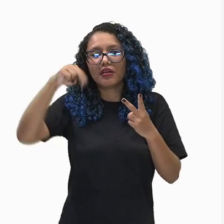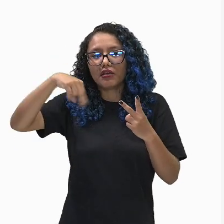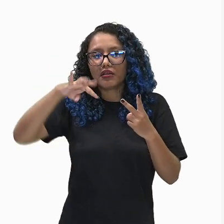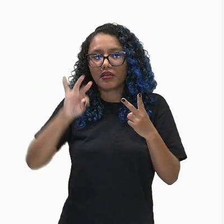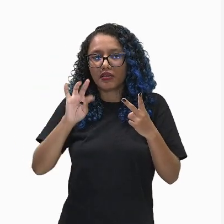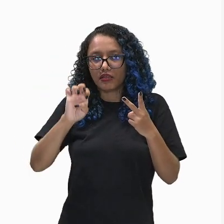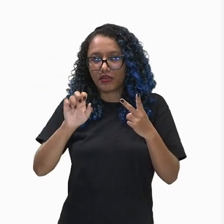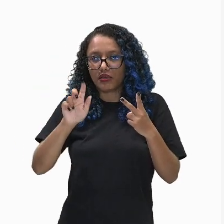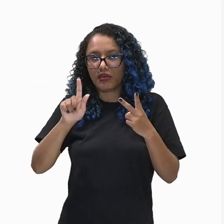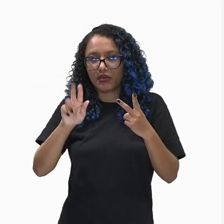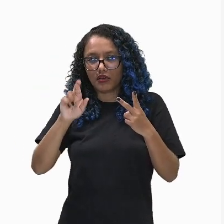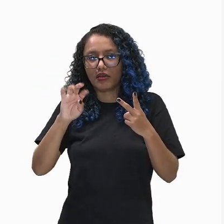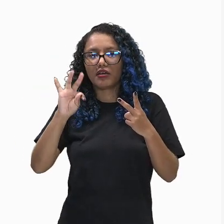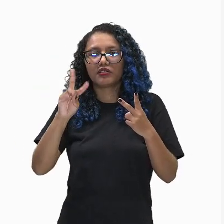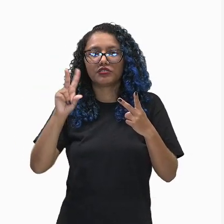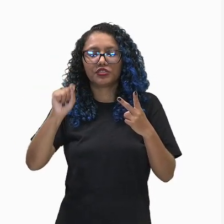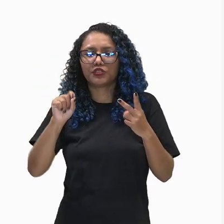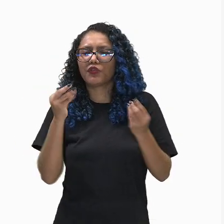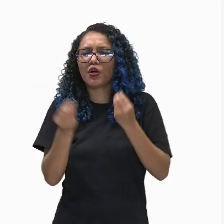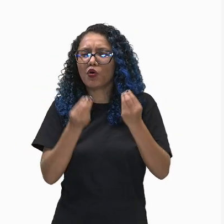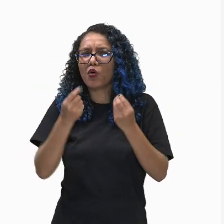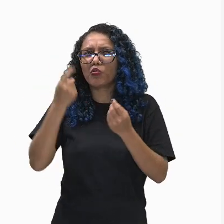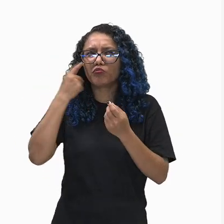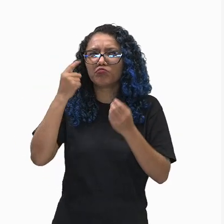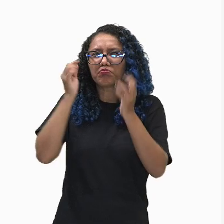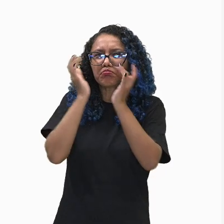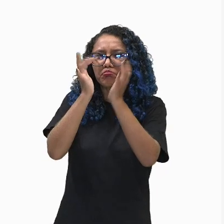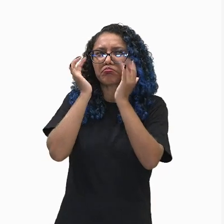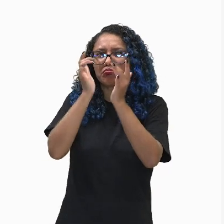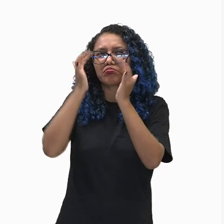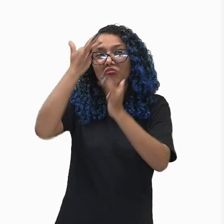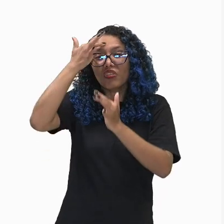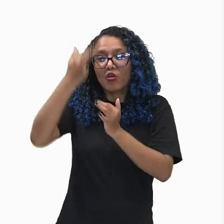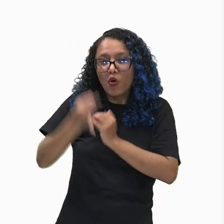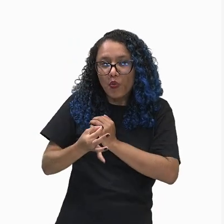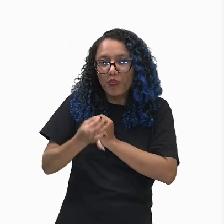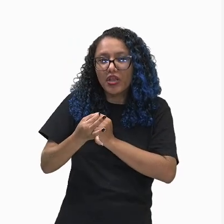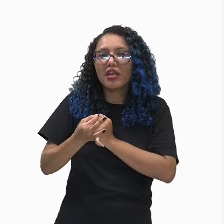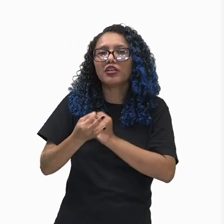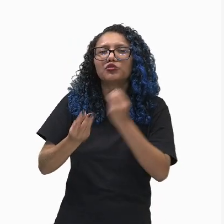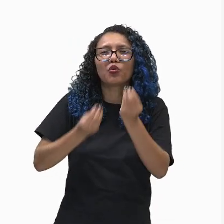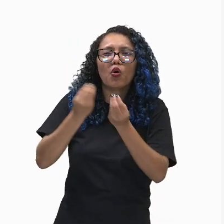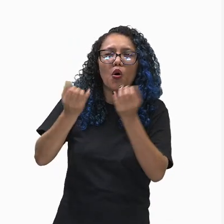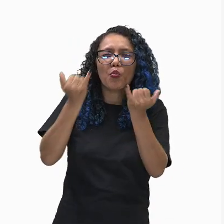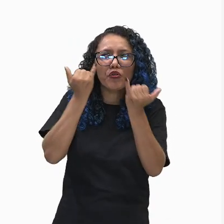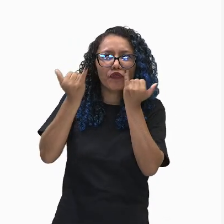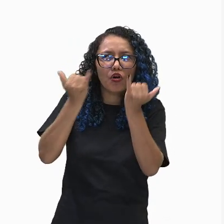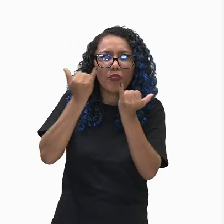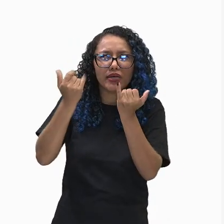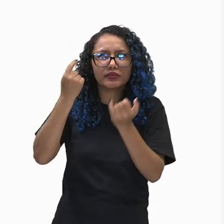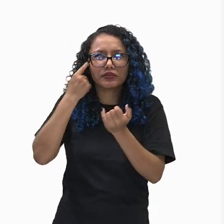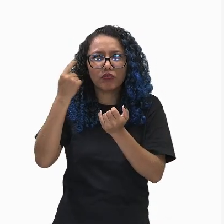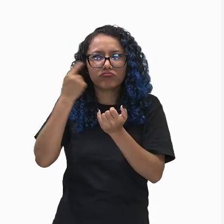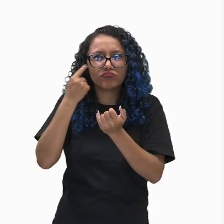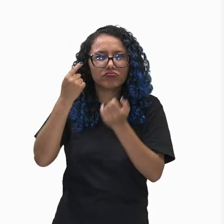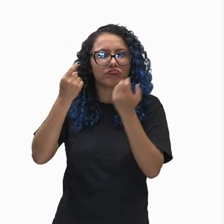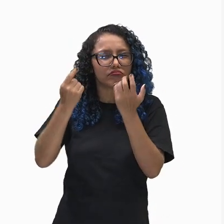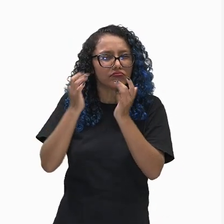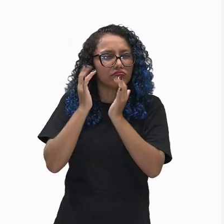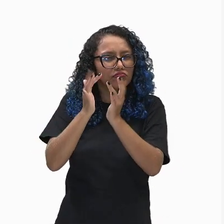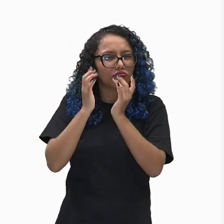e interpreta as informações sensoriais recebidas, tomando decisões